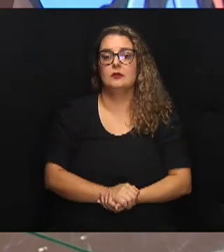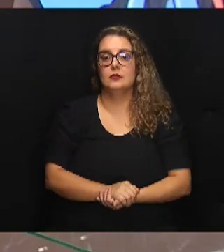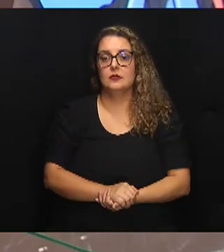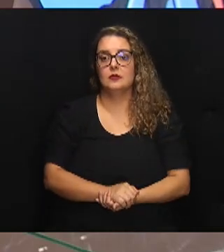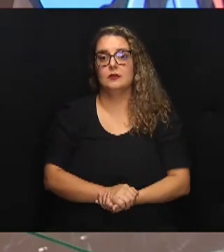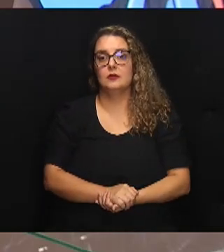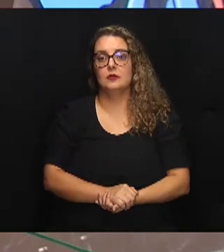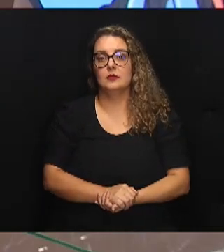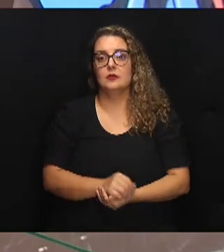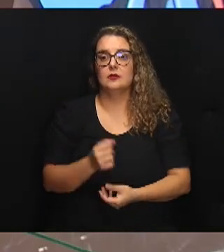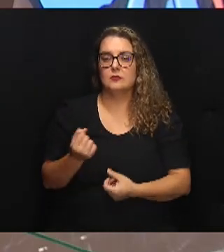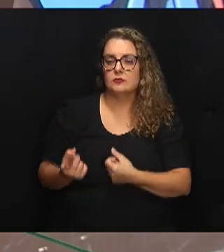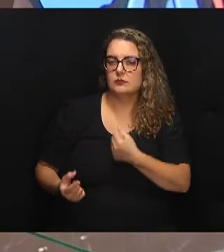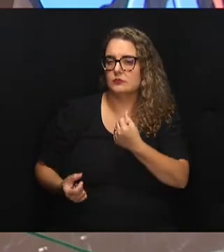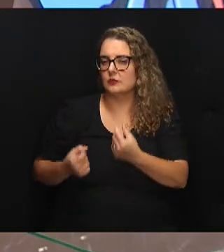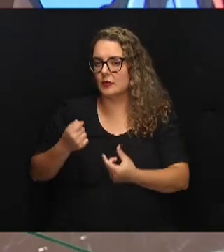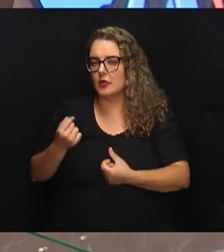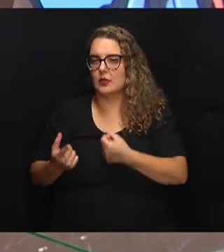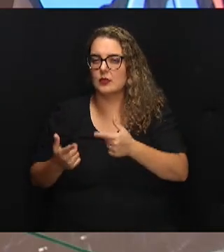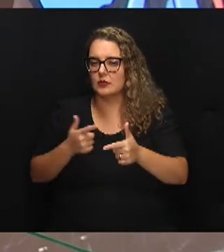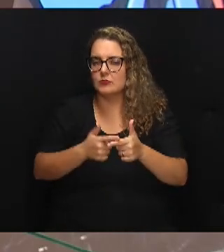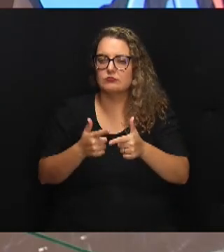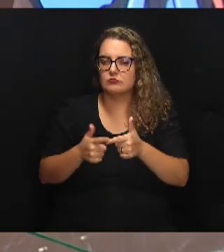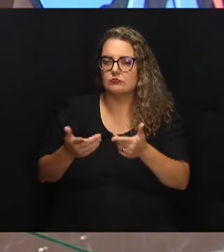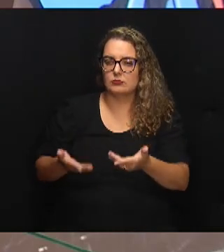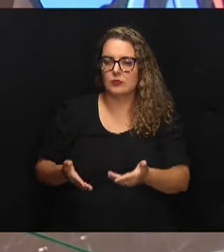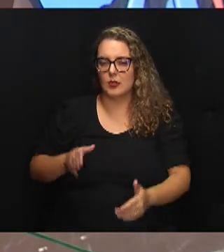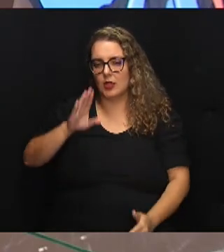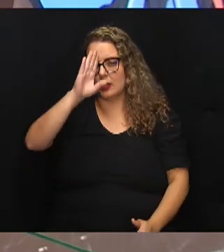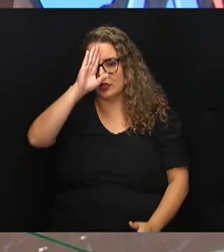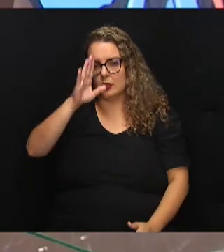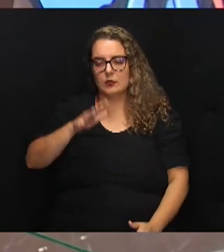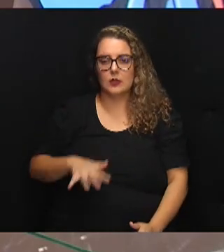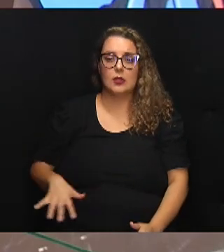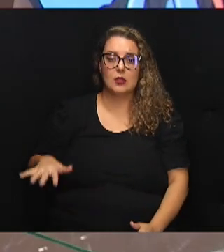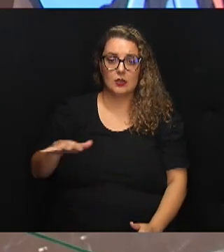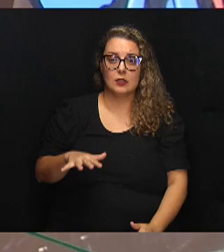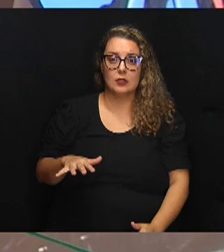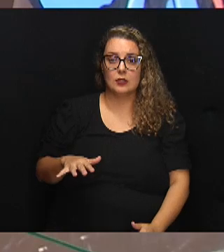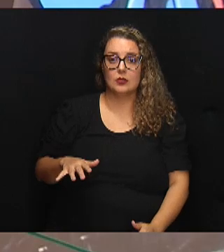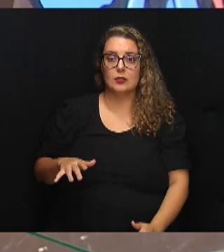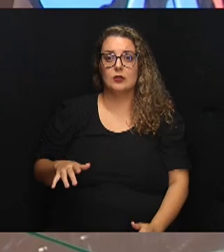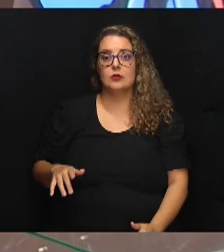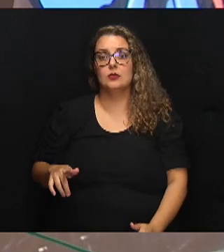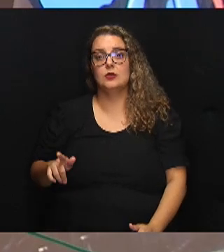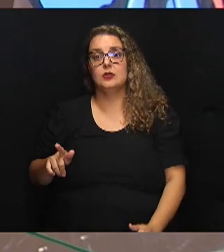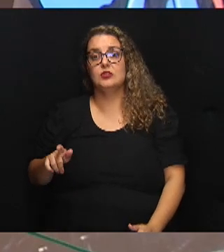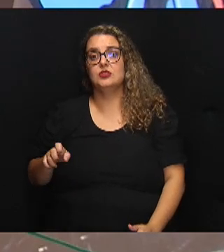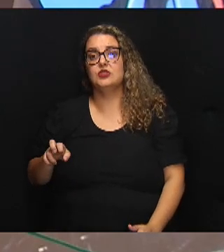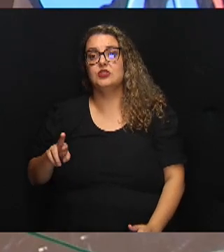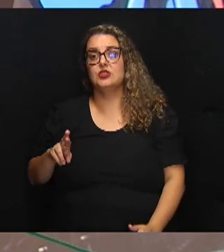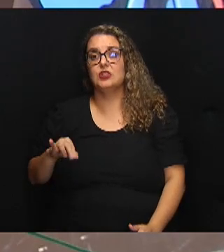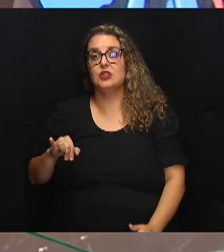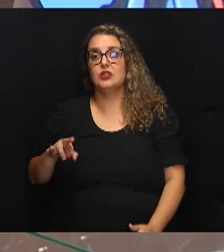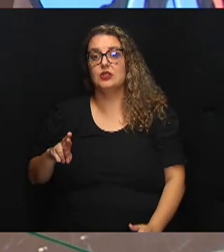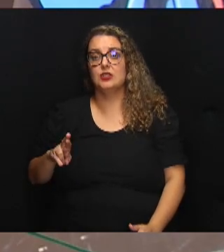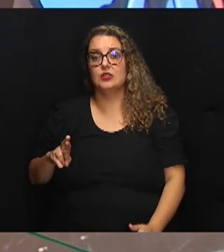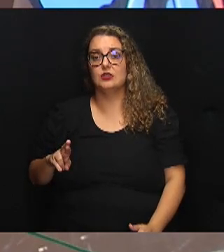passando por alguns problemas ali, principalmente na parte de gerir os novos